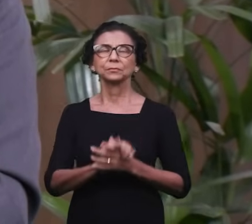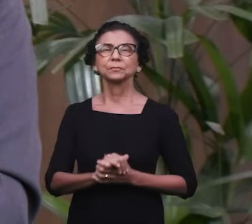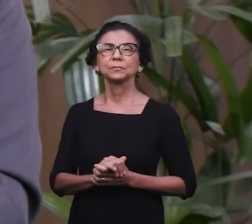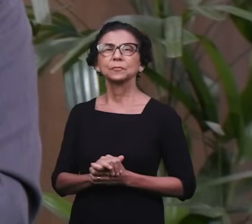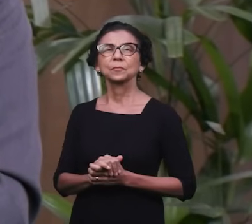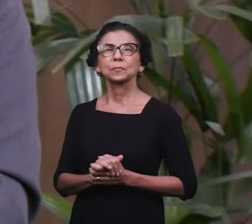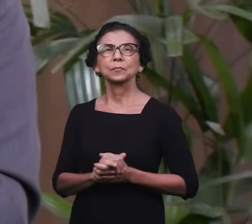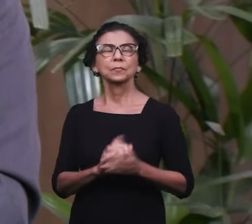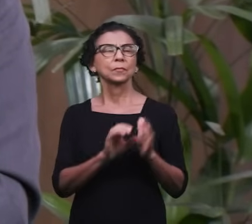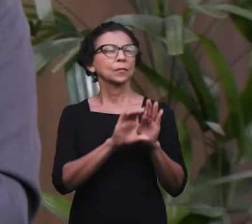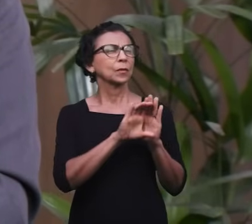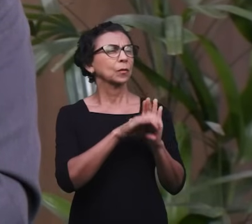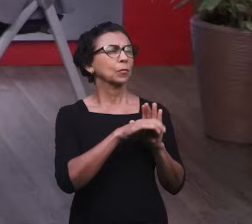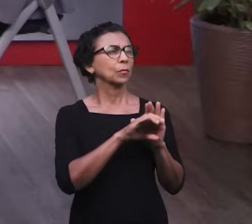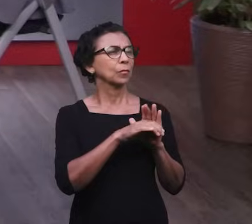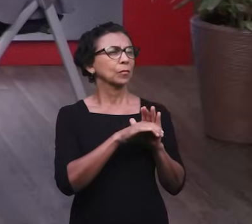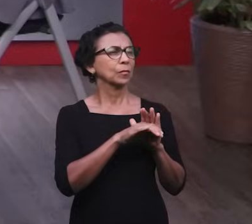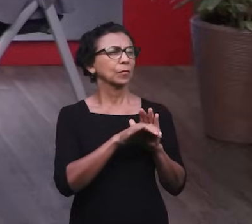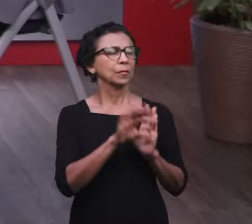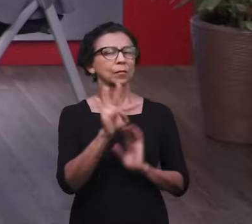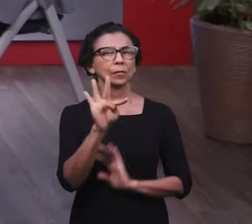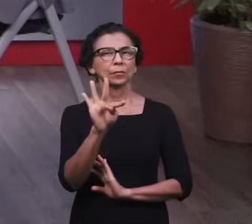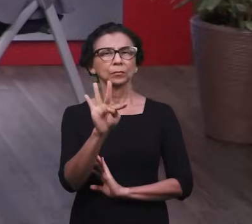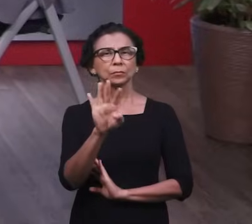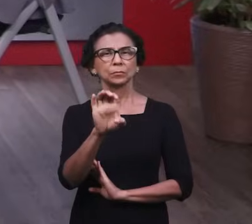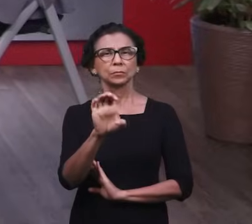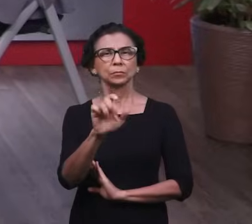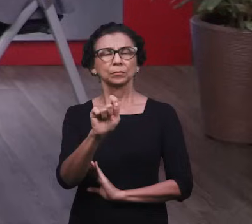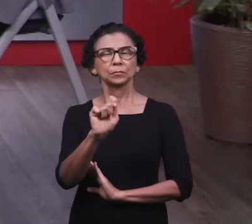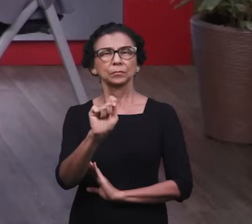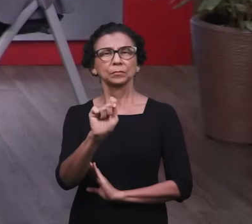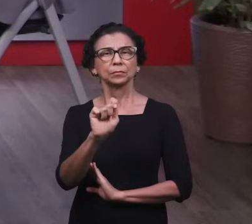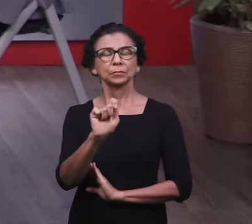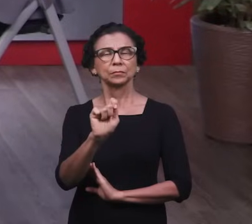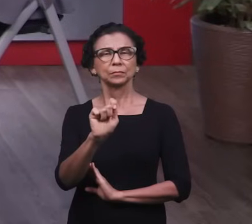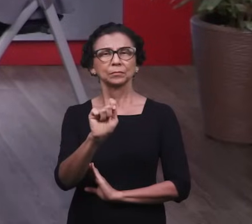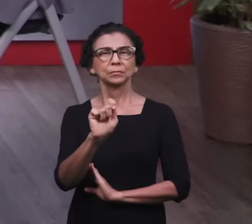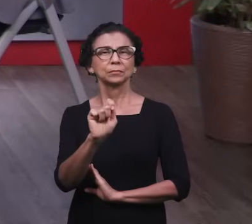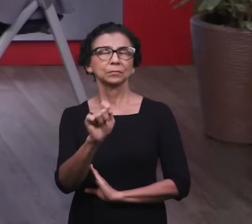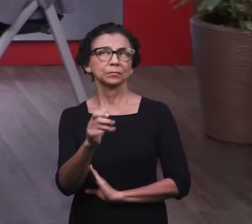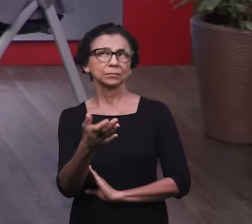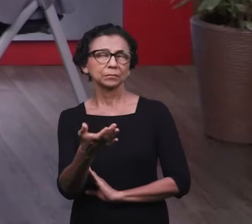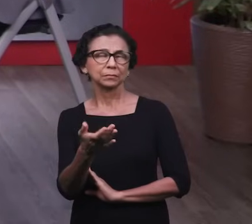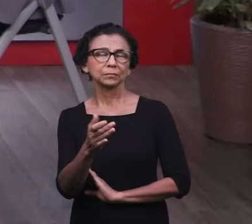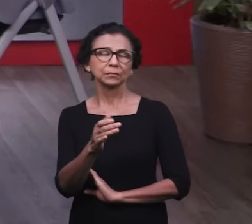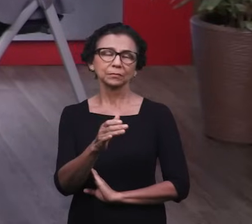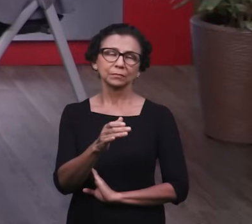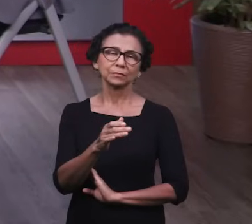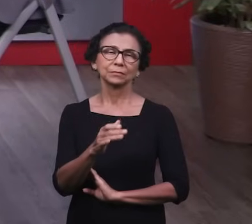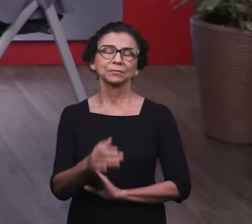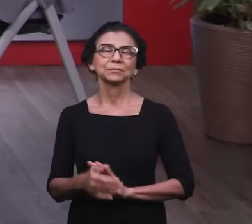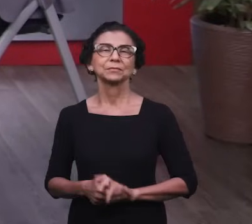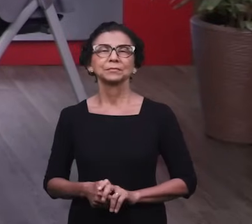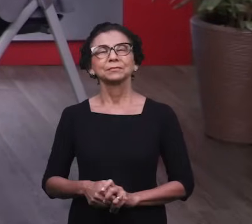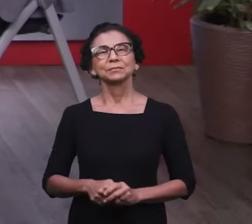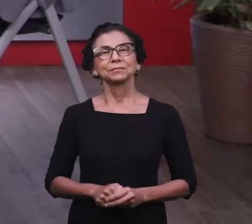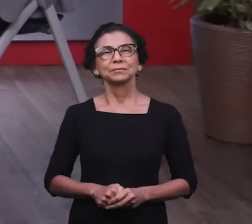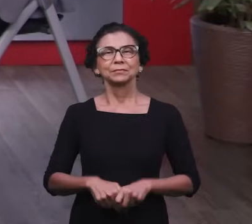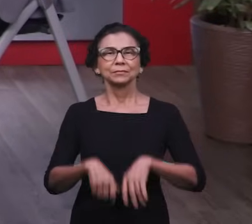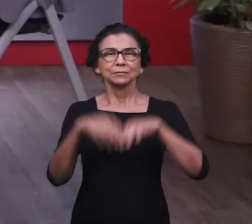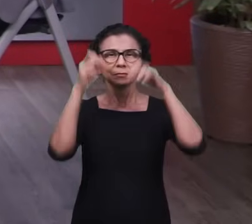de TEA? TEA, essa sigla, é um termo atual e significa transtorno